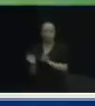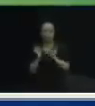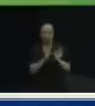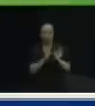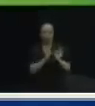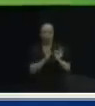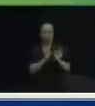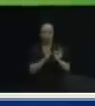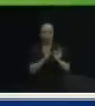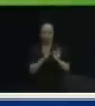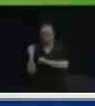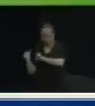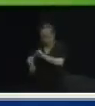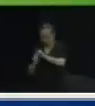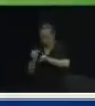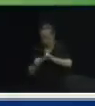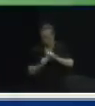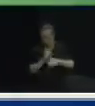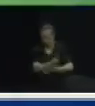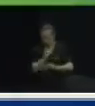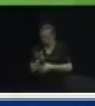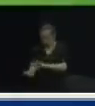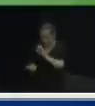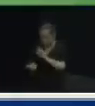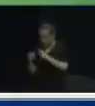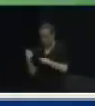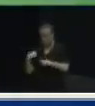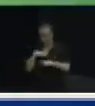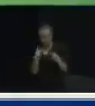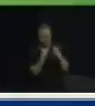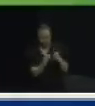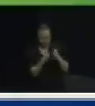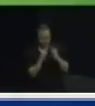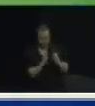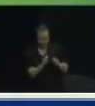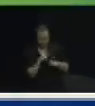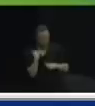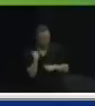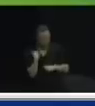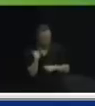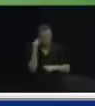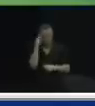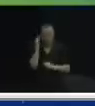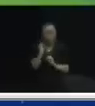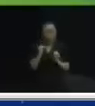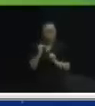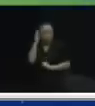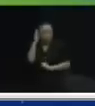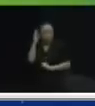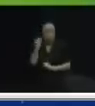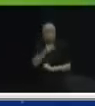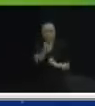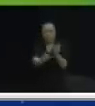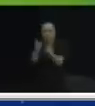real né peixes grandes aí sendo Condenados em três instâncias a Poli os grandes o próprio